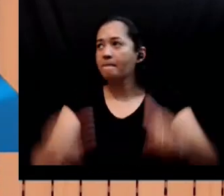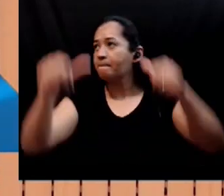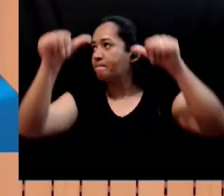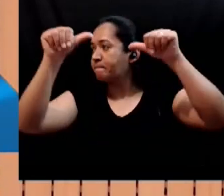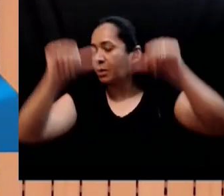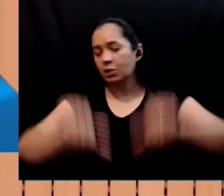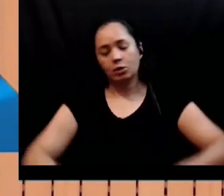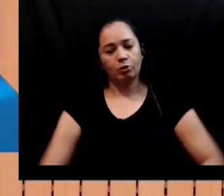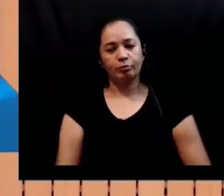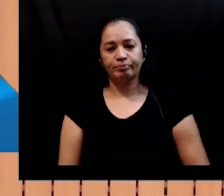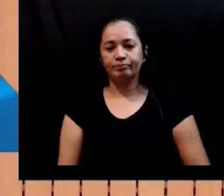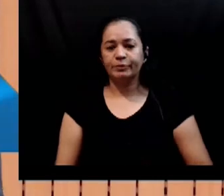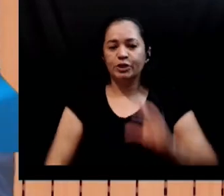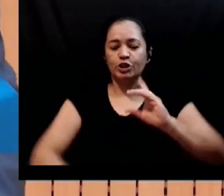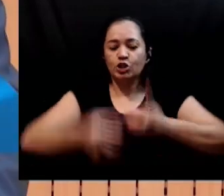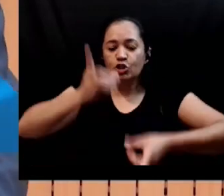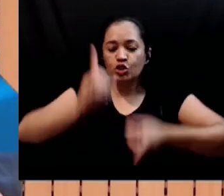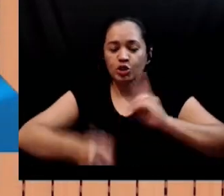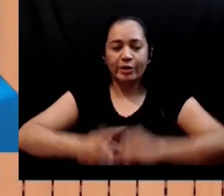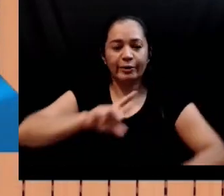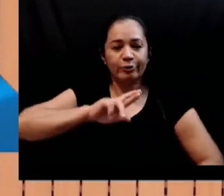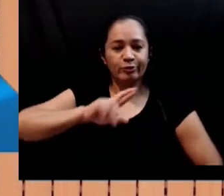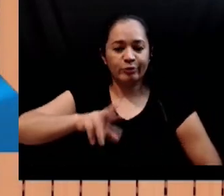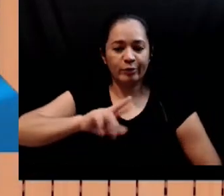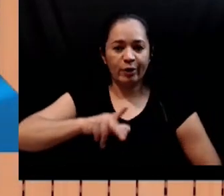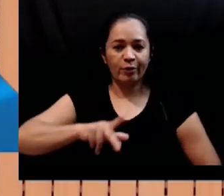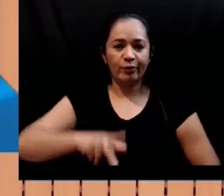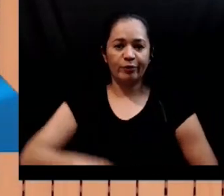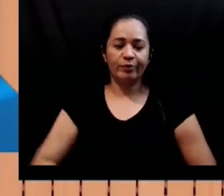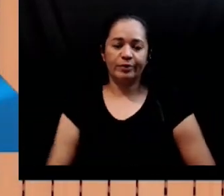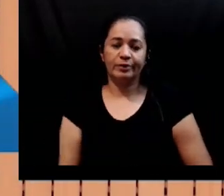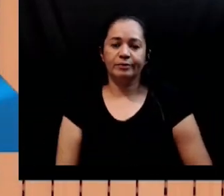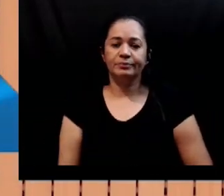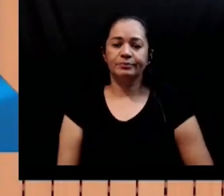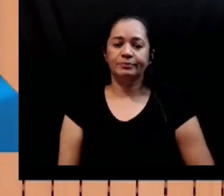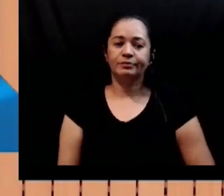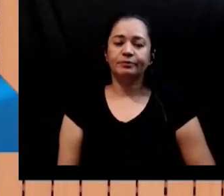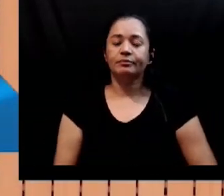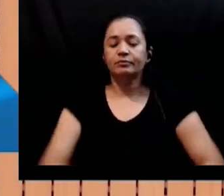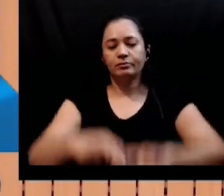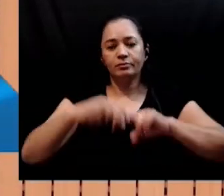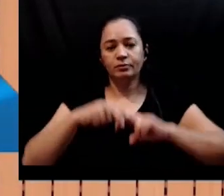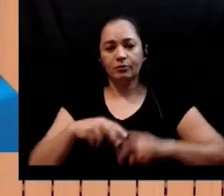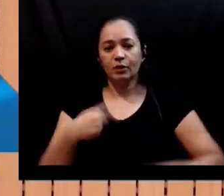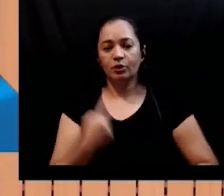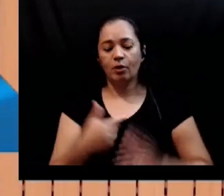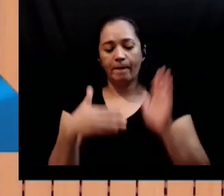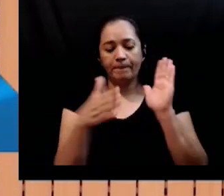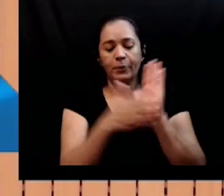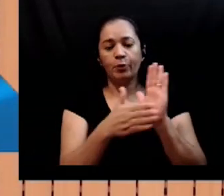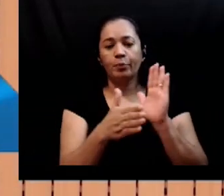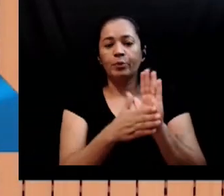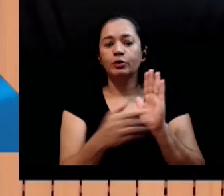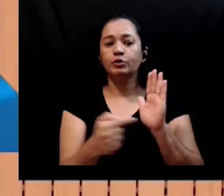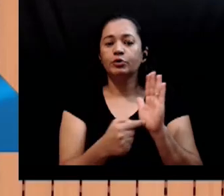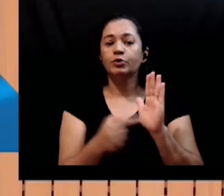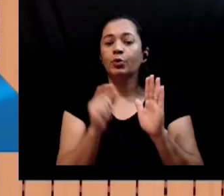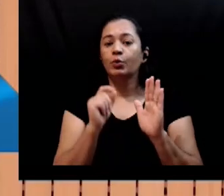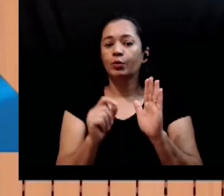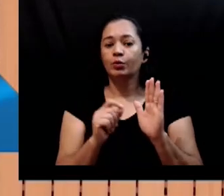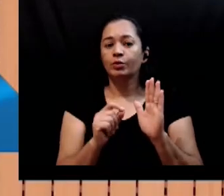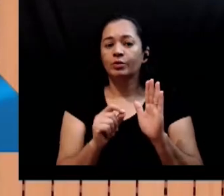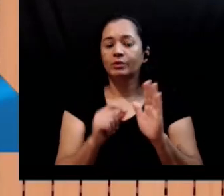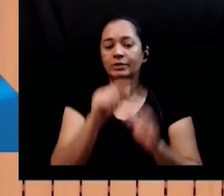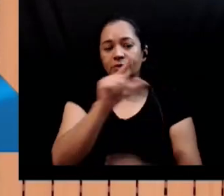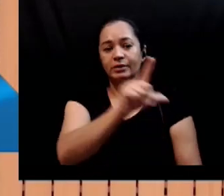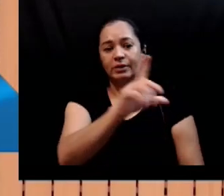é muito longe do que o serviço público deveria oferecer. Por isso, a gente propôs a previsão na LDO da ampliação